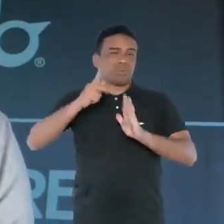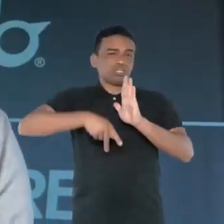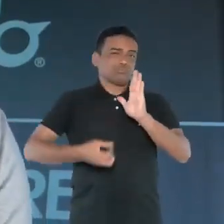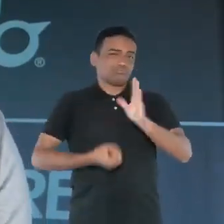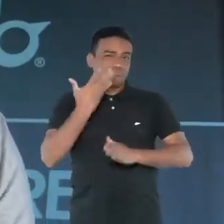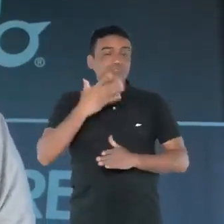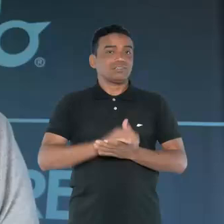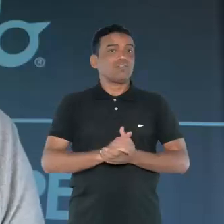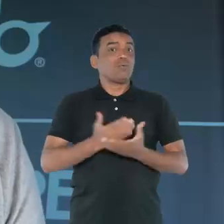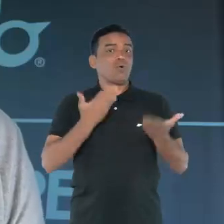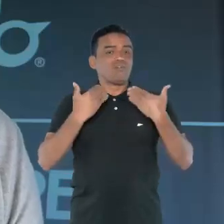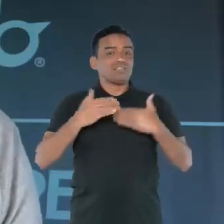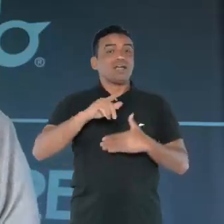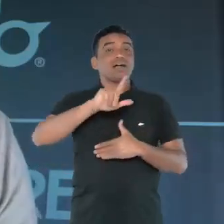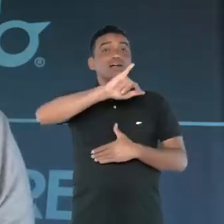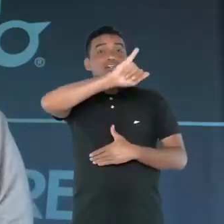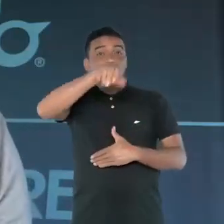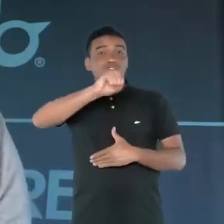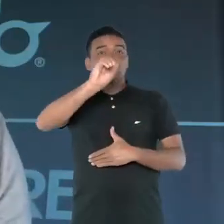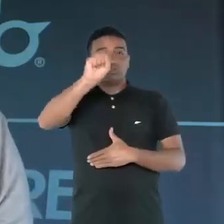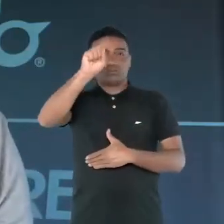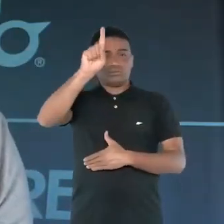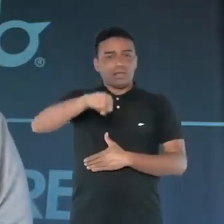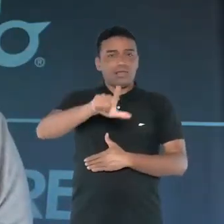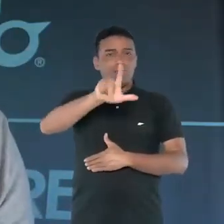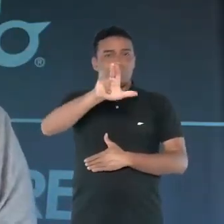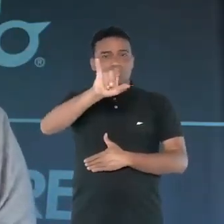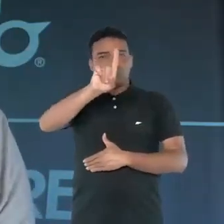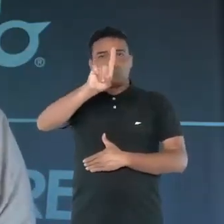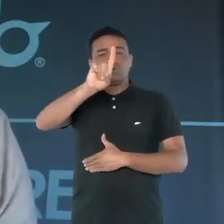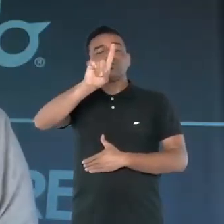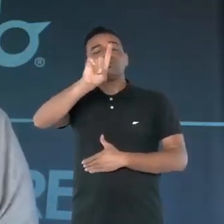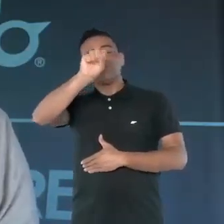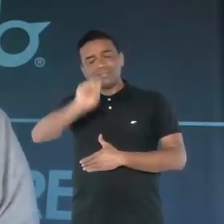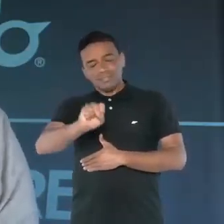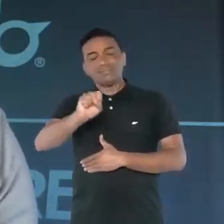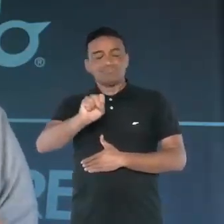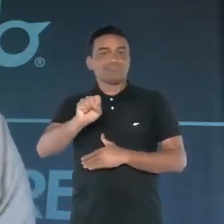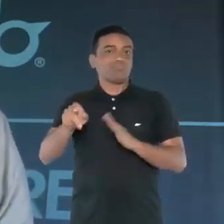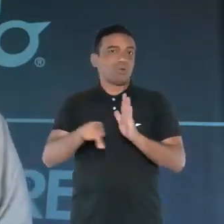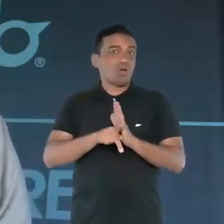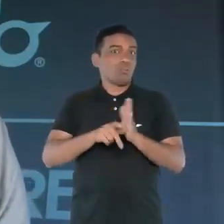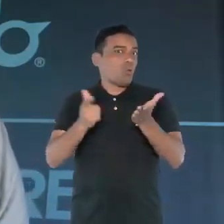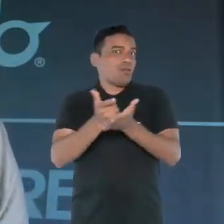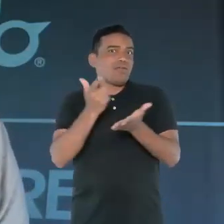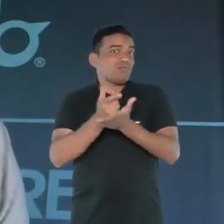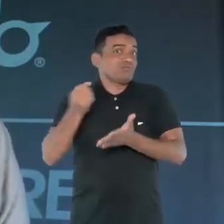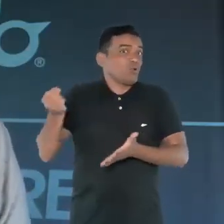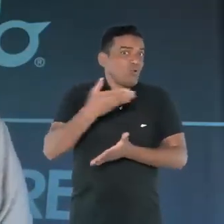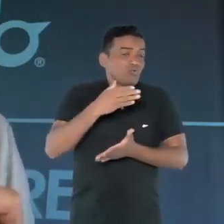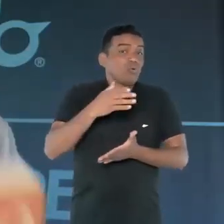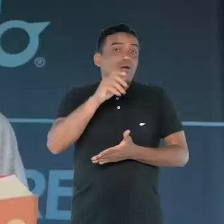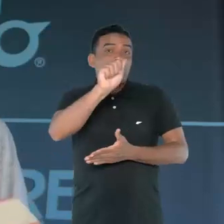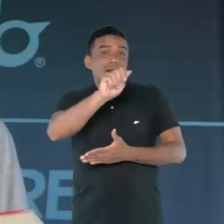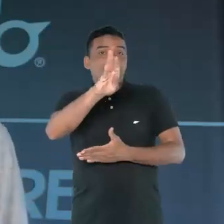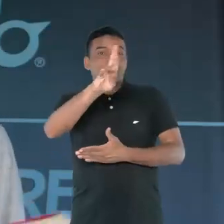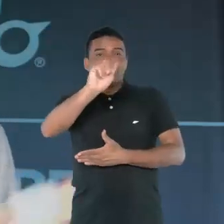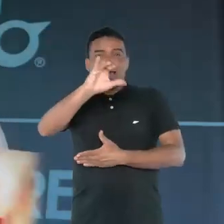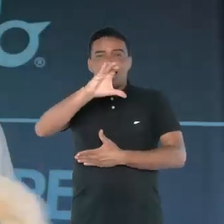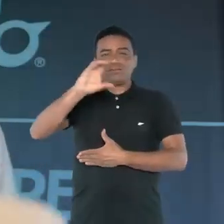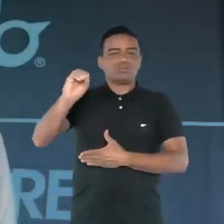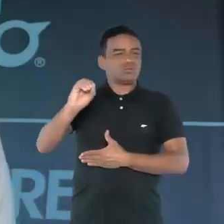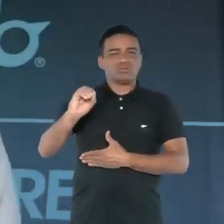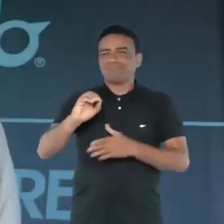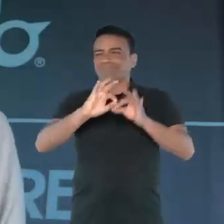Peixoto, escritor português, autor de Abraço. A gente tem muito para falar sobre esse trabalho, muito para falar